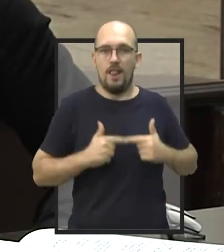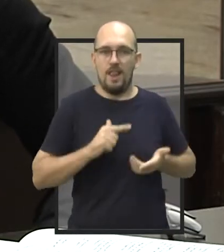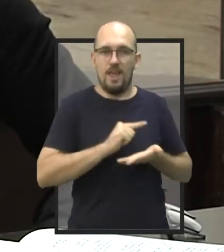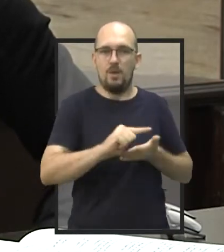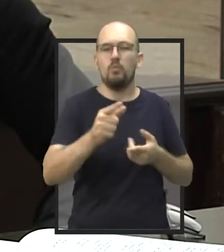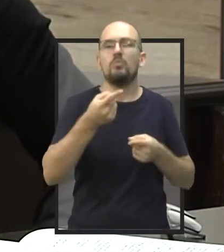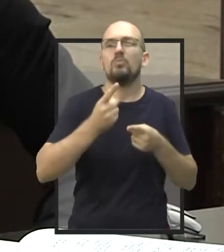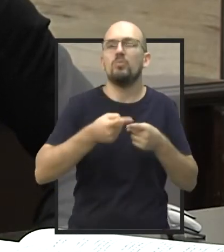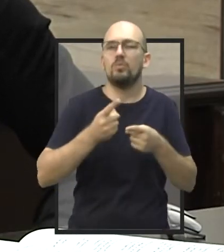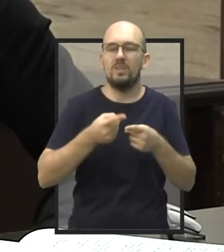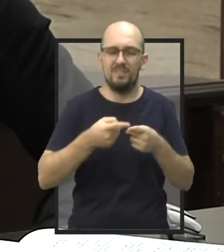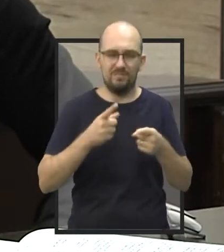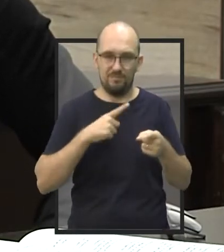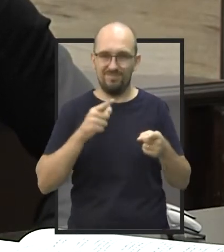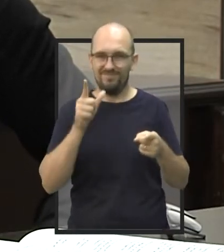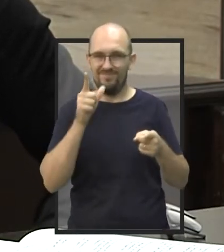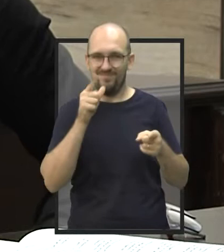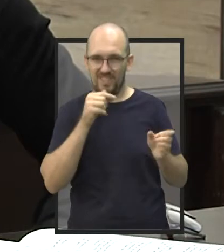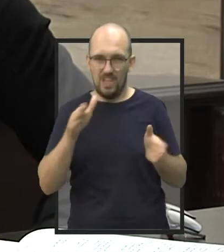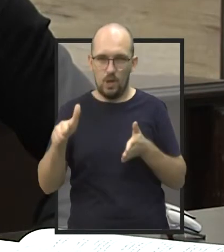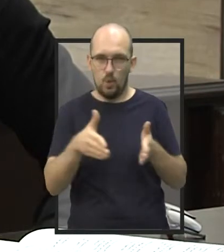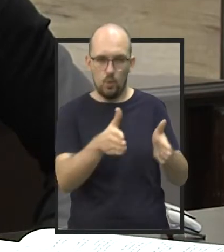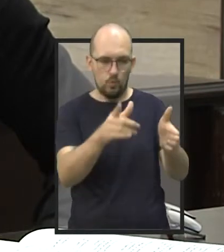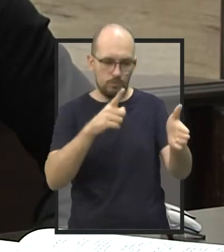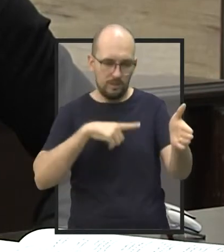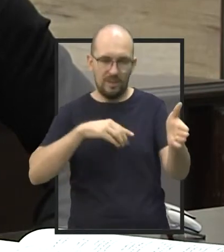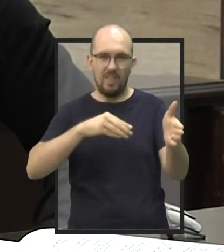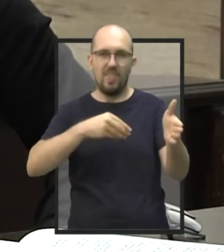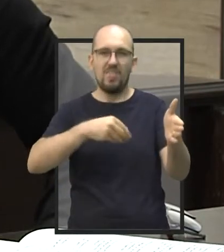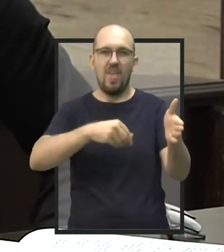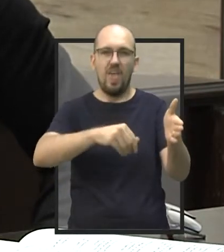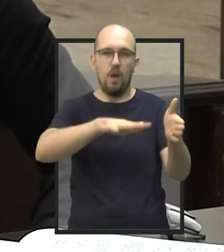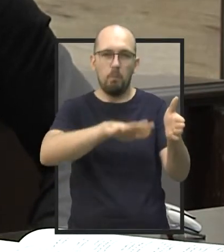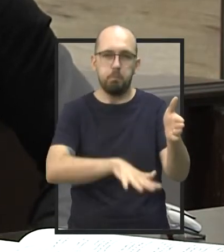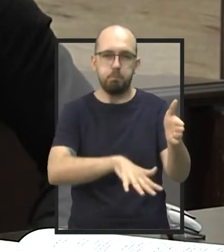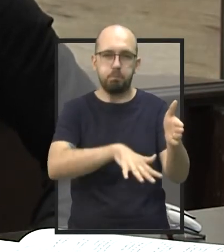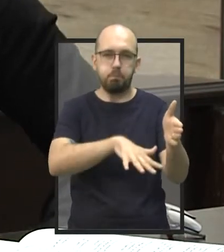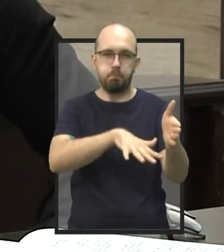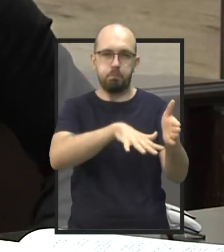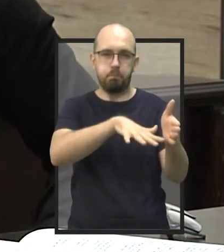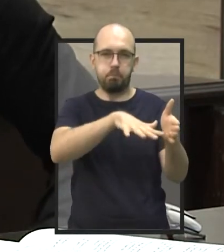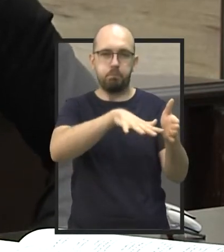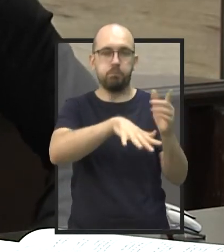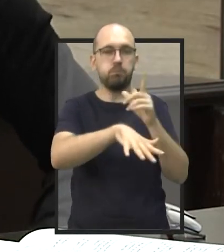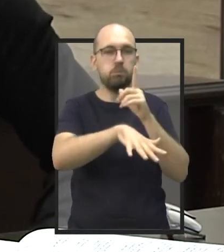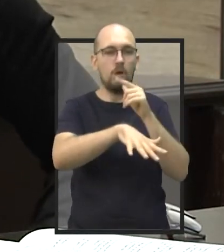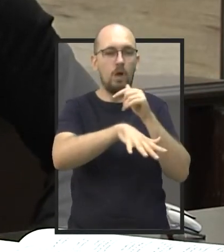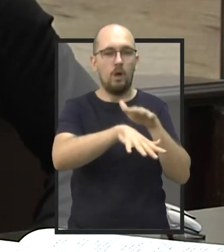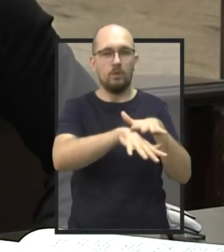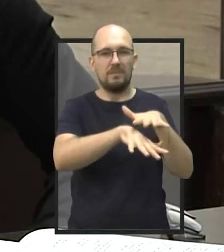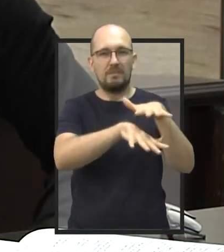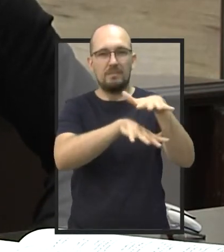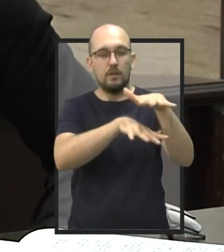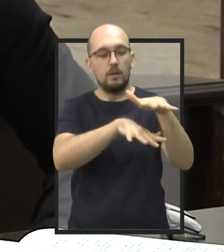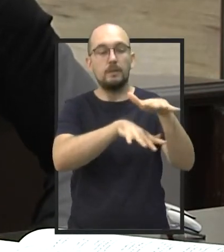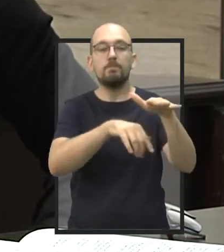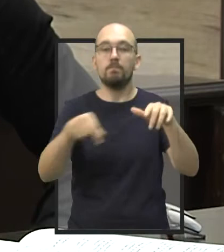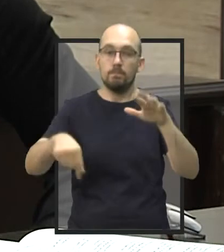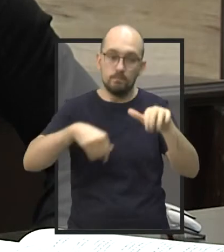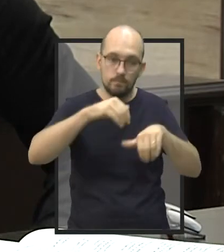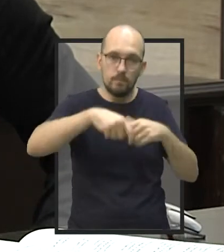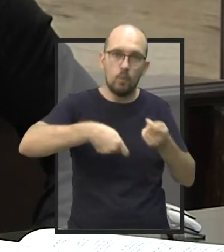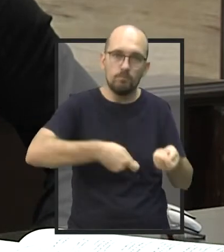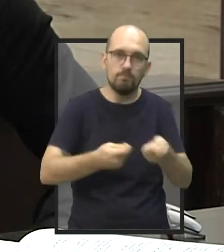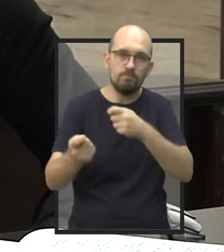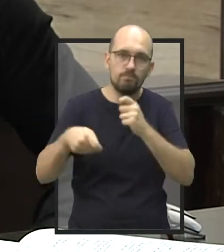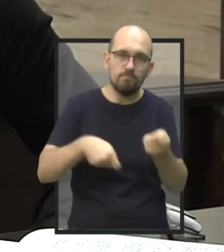o Rio Jaú, às vezes tem muitos pontos deles que está muito assorado, muita sujeira. Então seria uma maneira deles estarem ajudando a população,